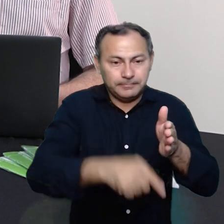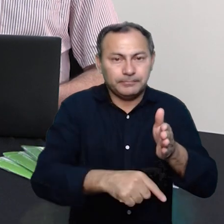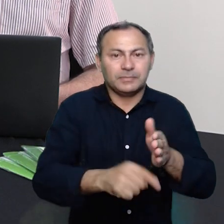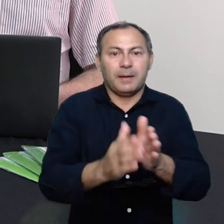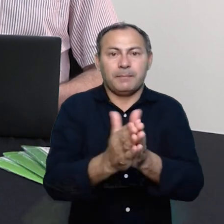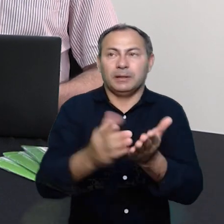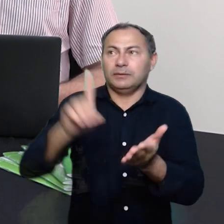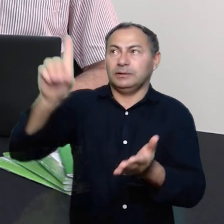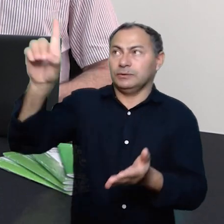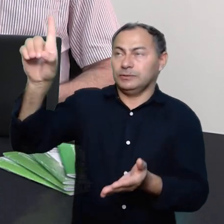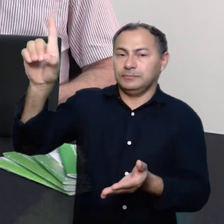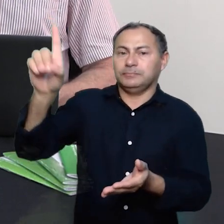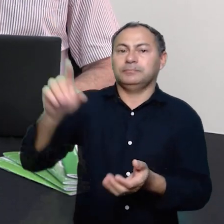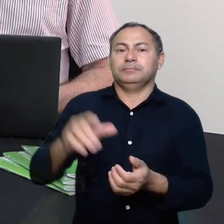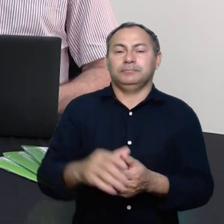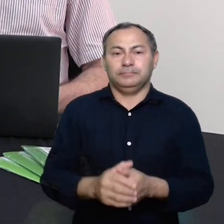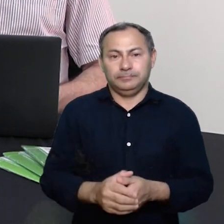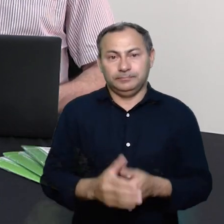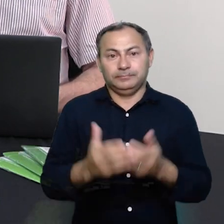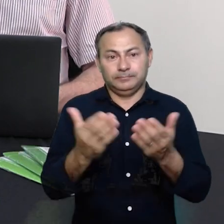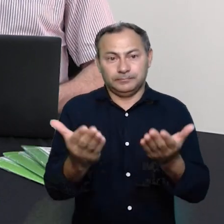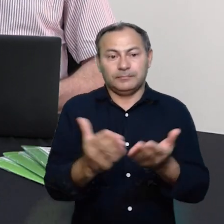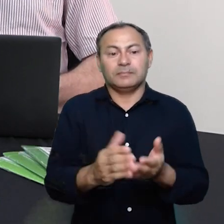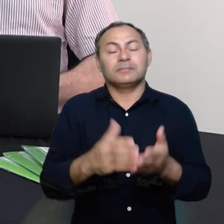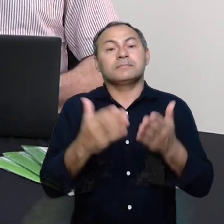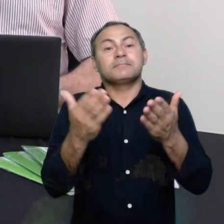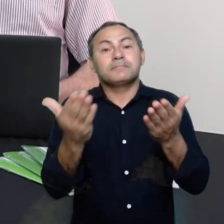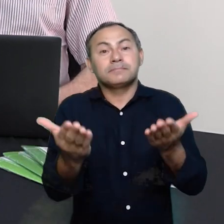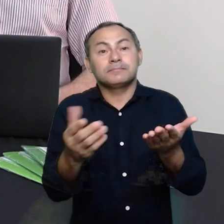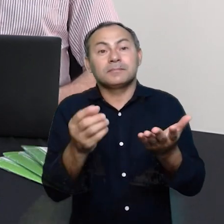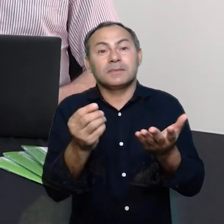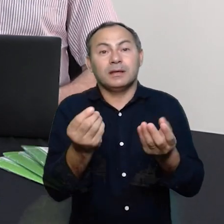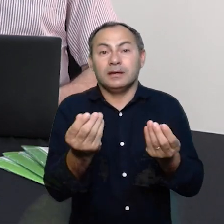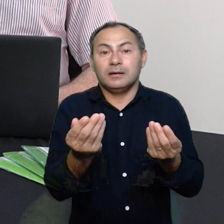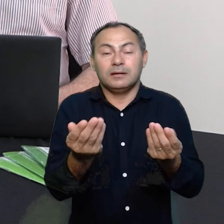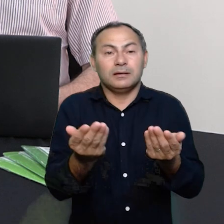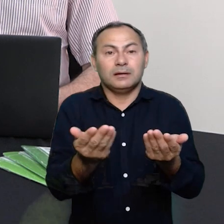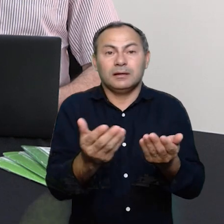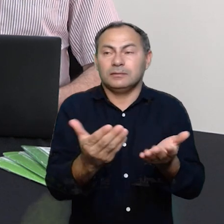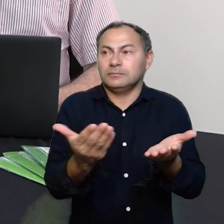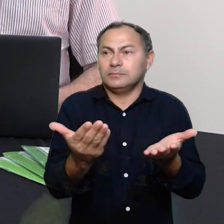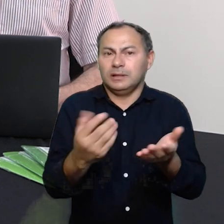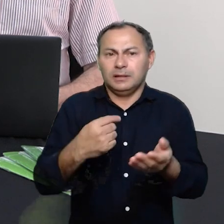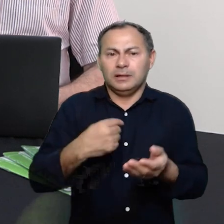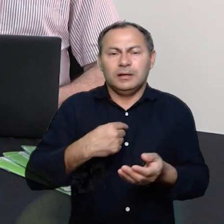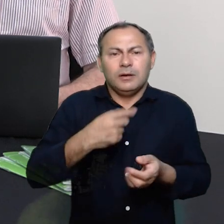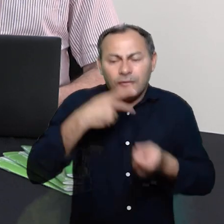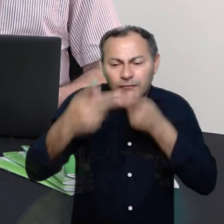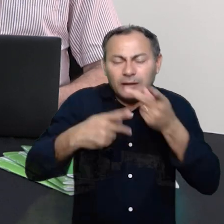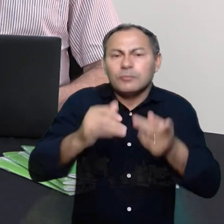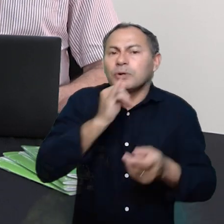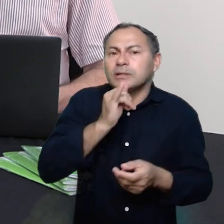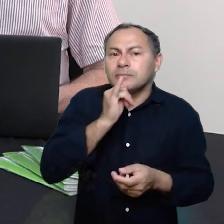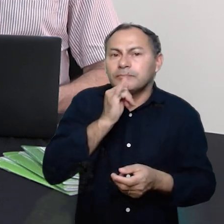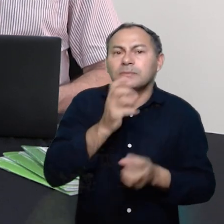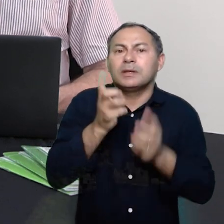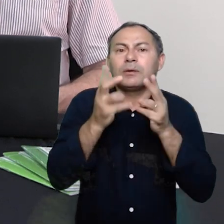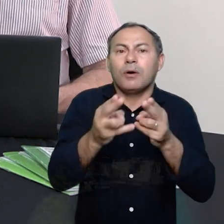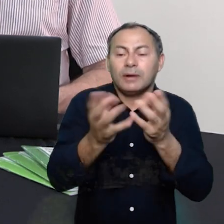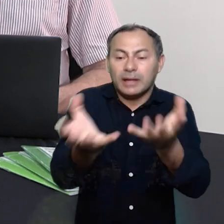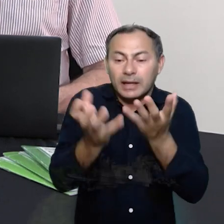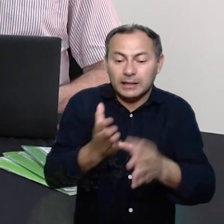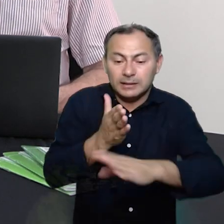na palavra de Deus. Senão, até eu cito, né, como um exemplo, é como